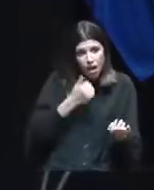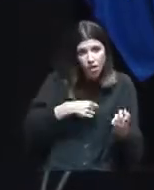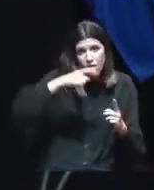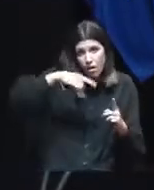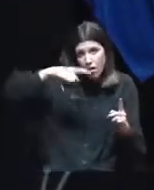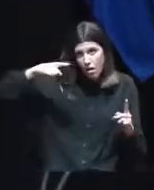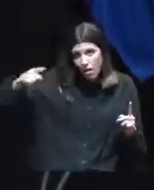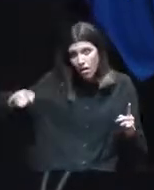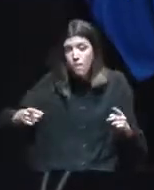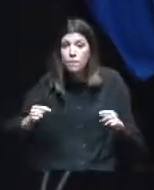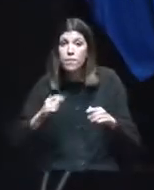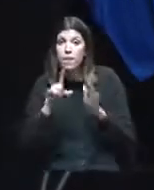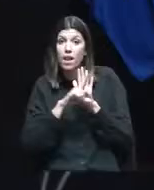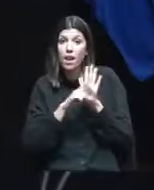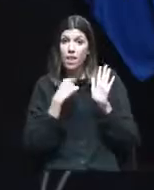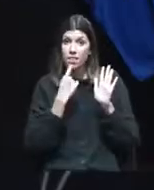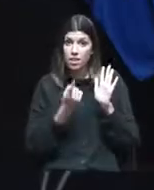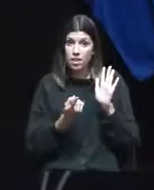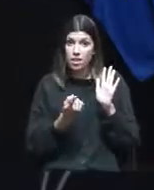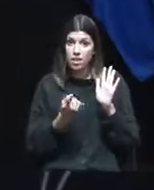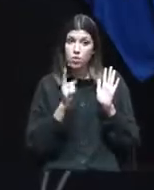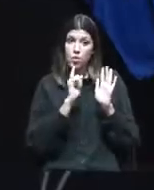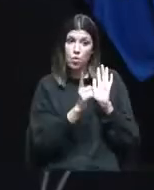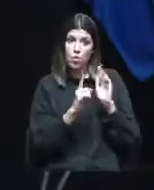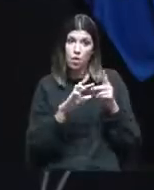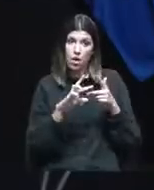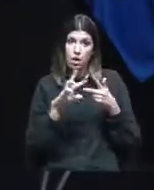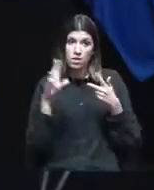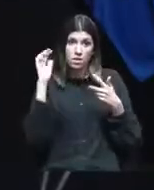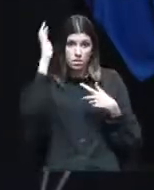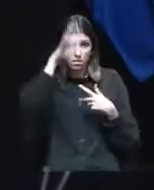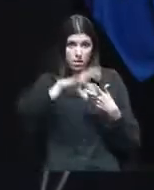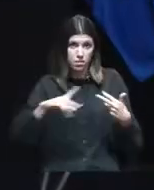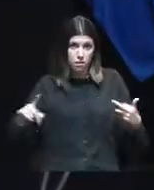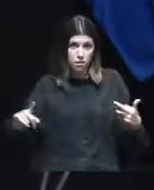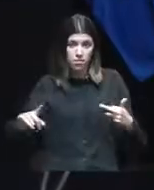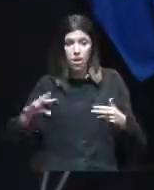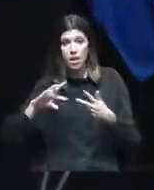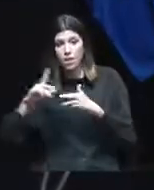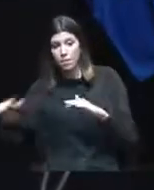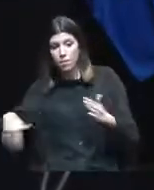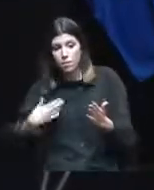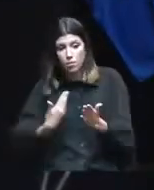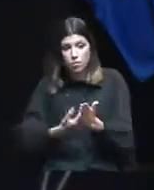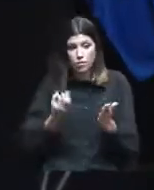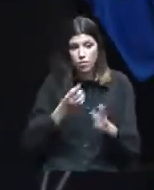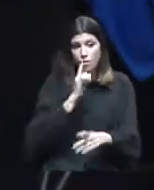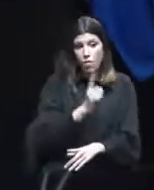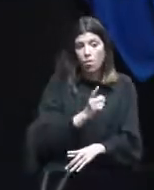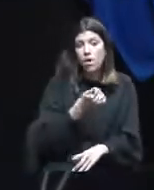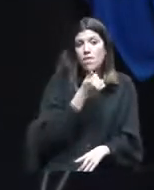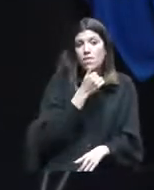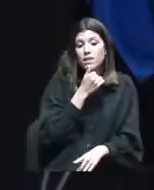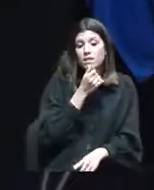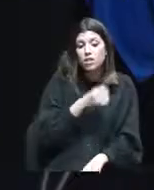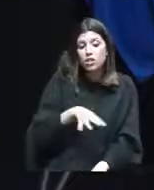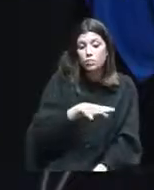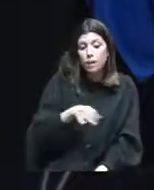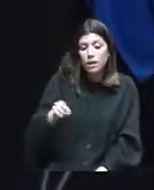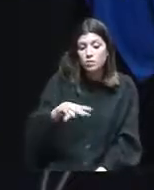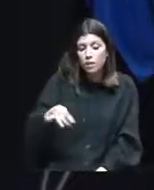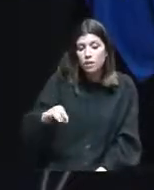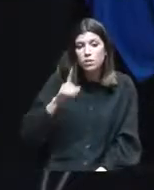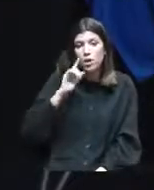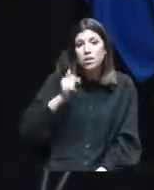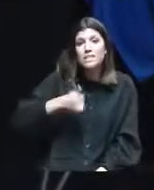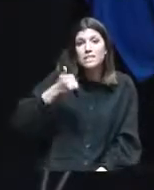Sucede também que essa lei determina que cabe à Assembleia Municipal, por proposta da Câmara, definir quais os espaços que devem ser